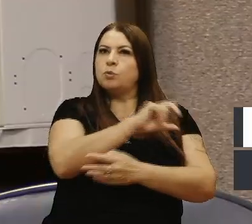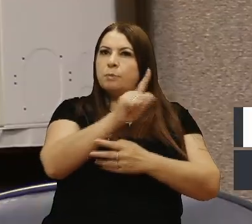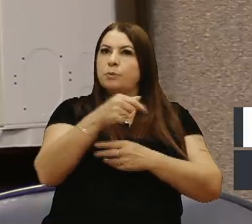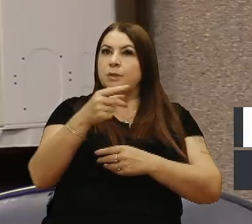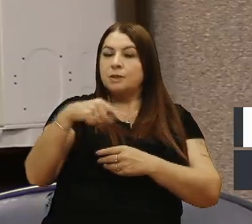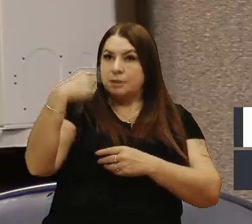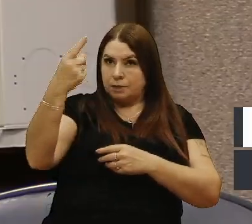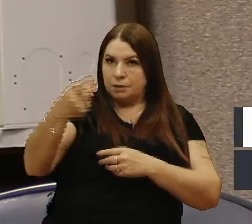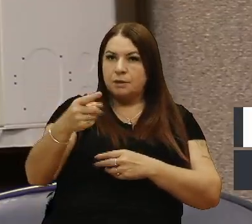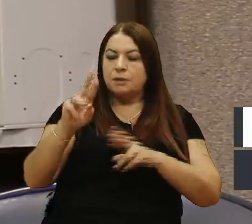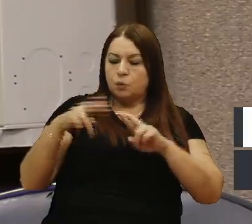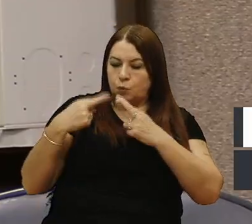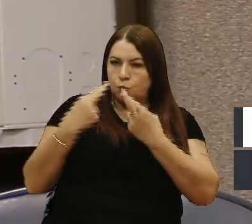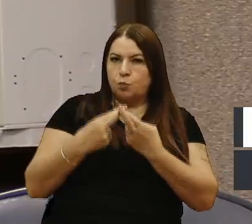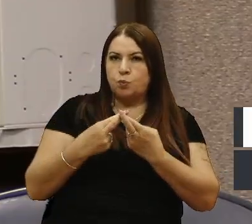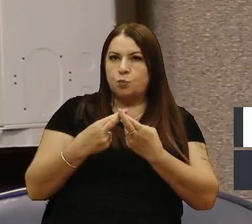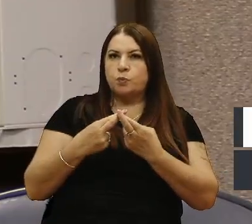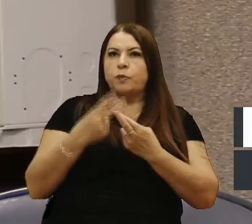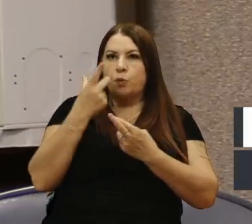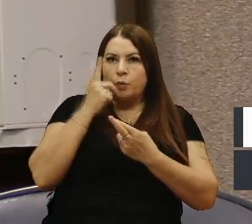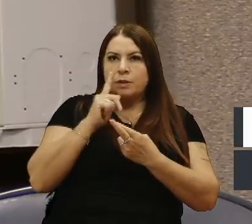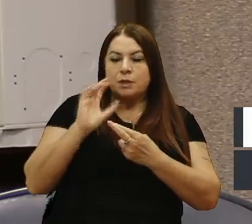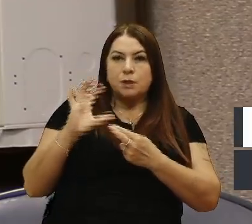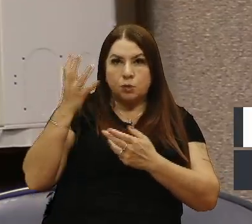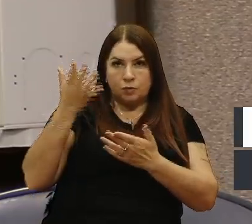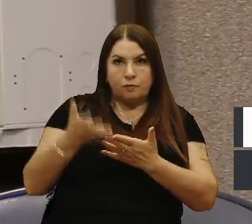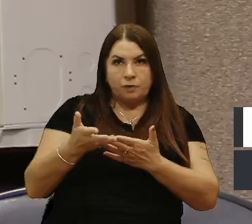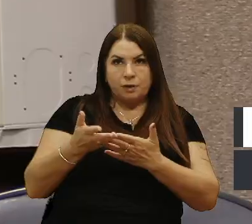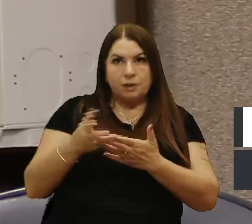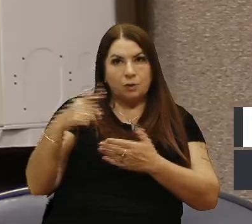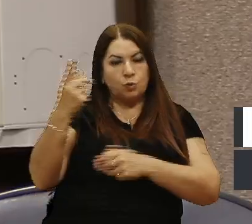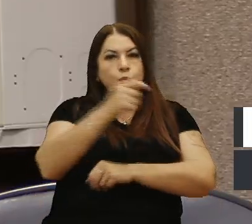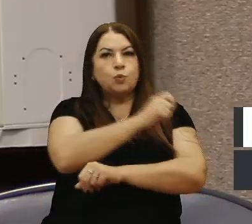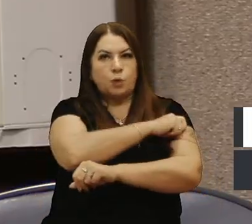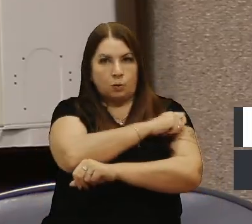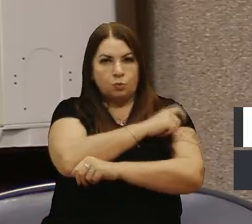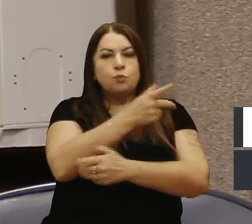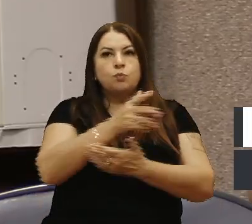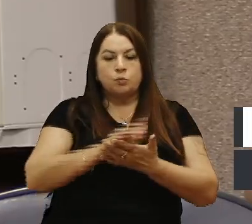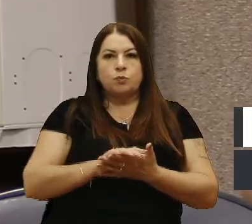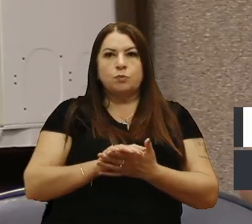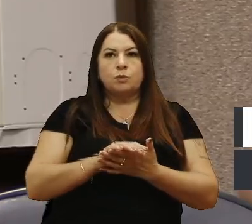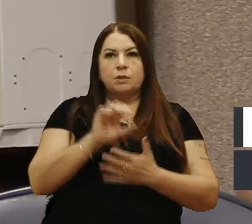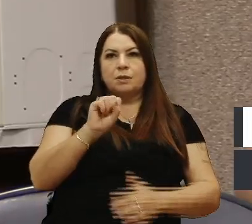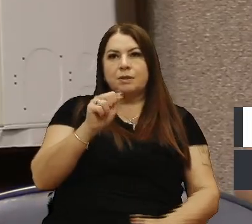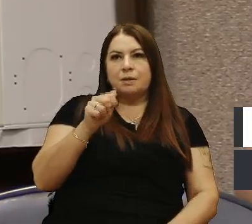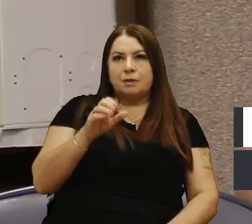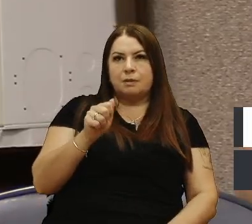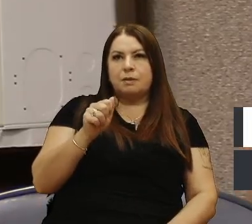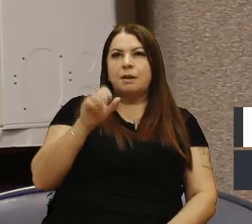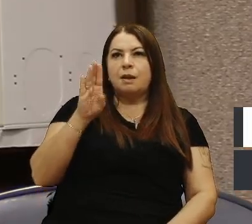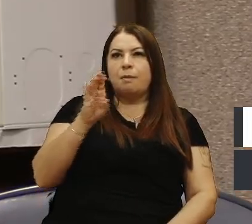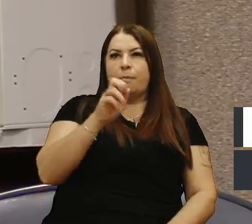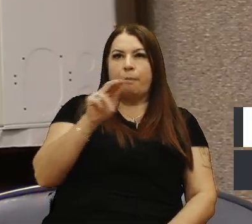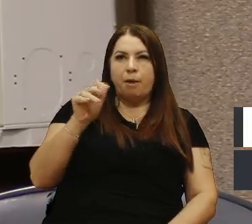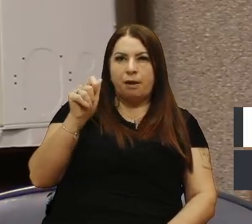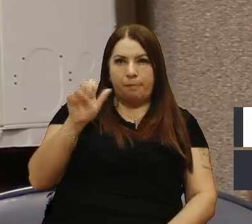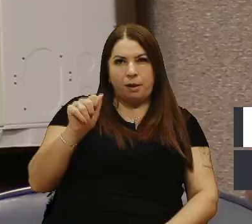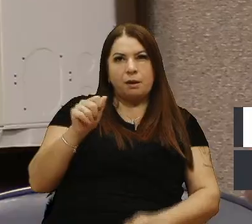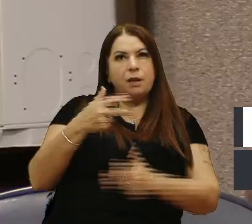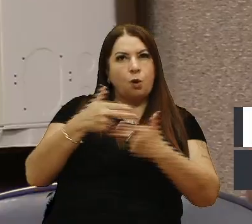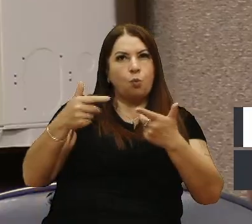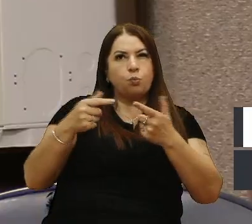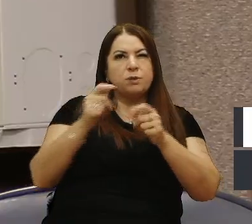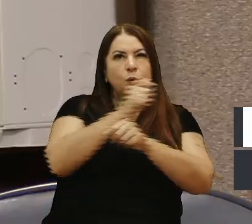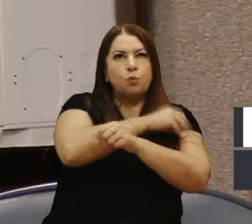segunda rodada de reunião, foi conseguido resolver desses outros alunos de Santa Bárbara também, e mais alguns alunos